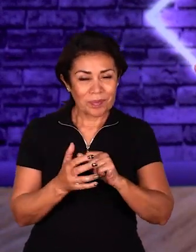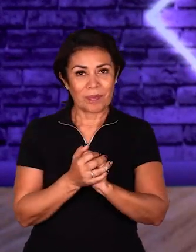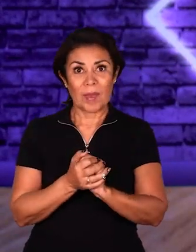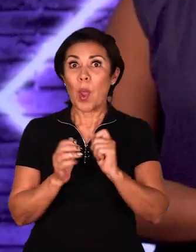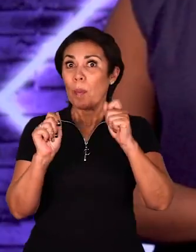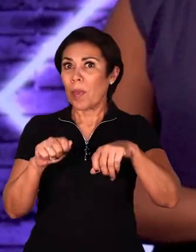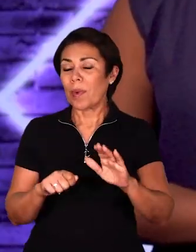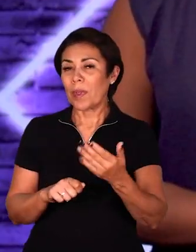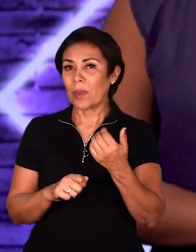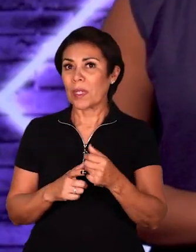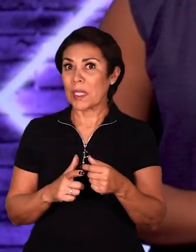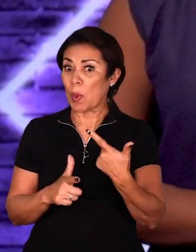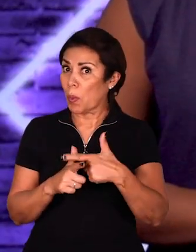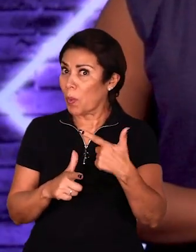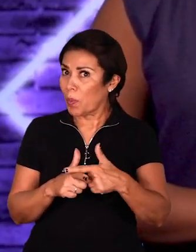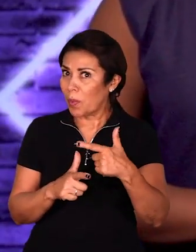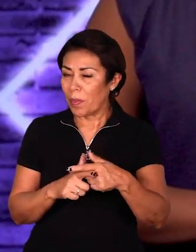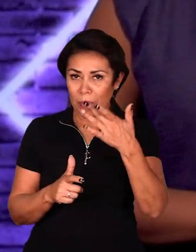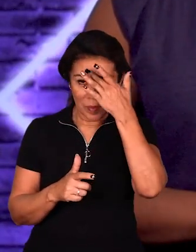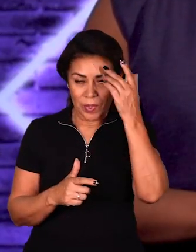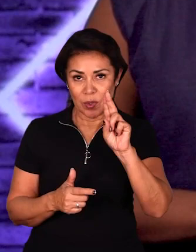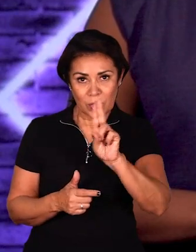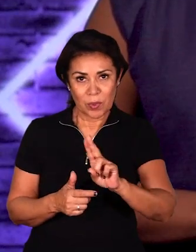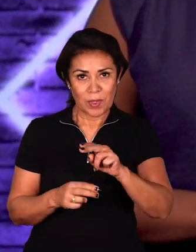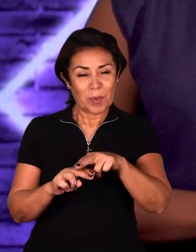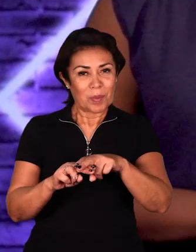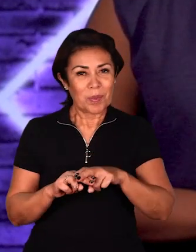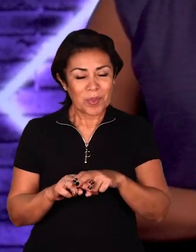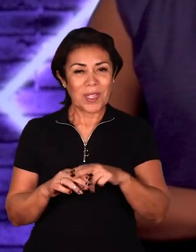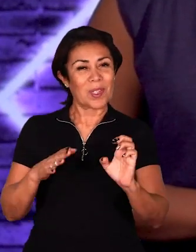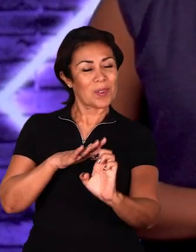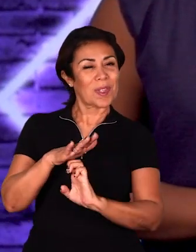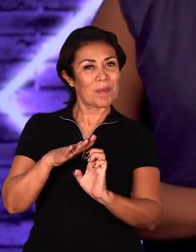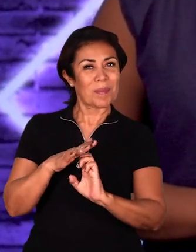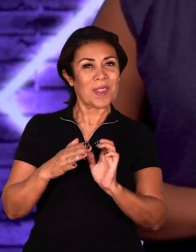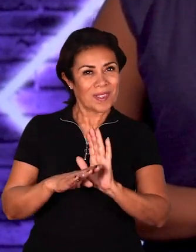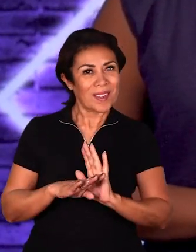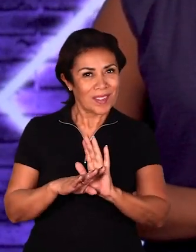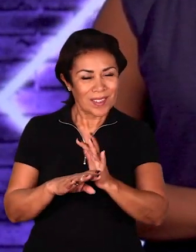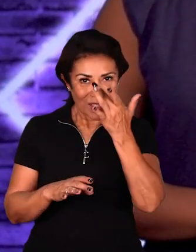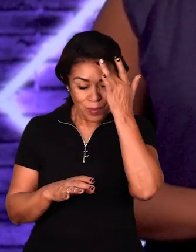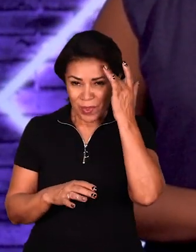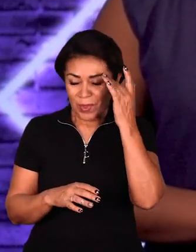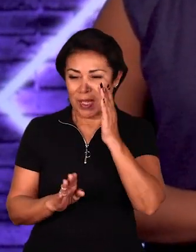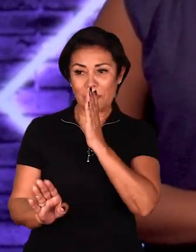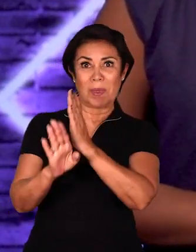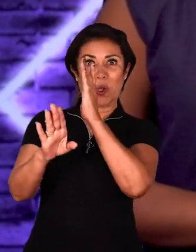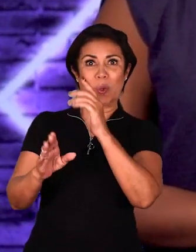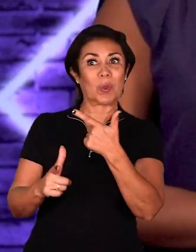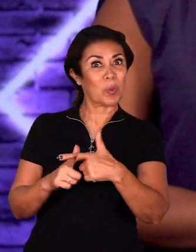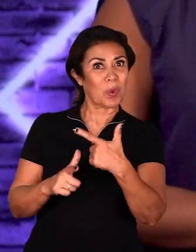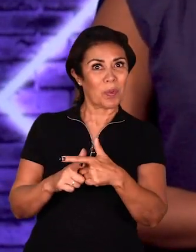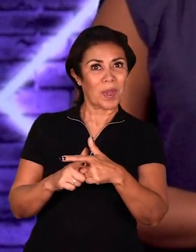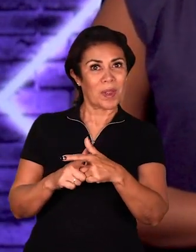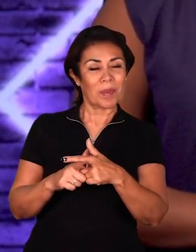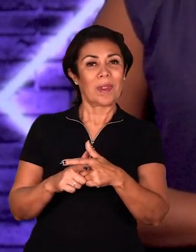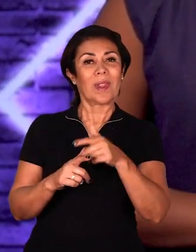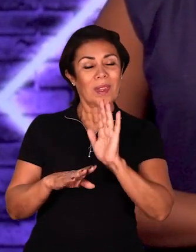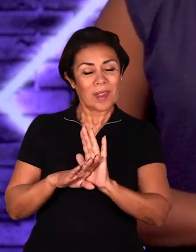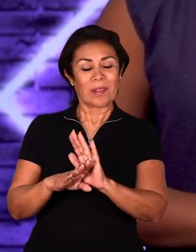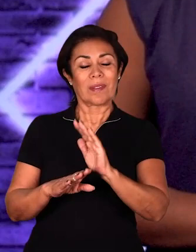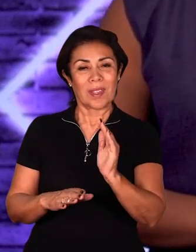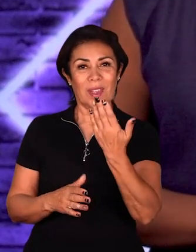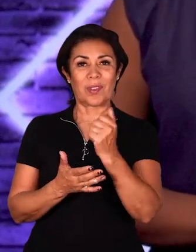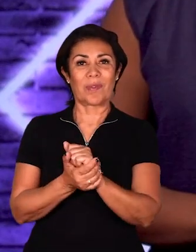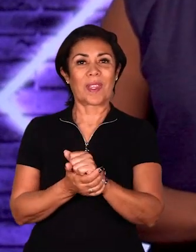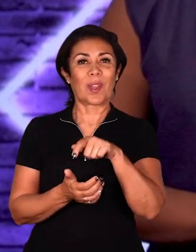num programa. E esses bugs podem prejudicar ou comprometer a experiência dos usuários. Então, por isso, as empresas costumam retribuir os programadores que encontram